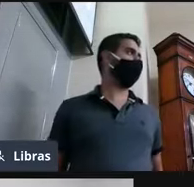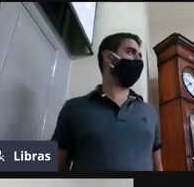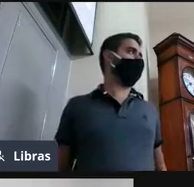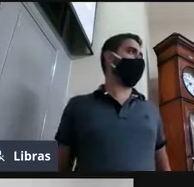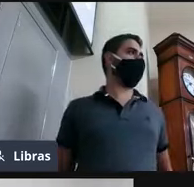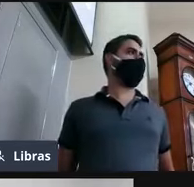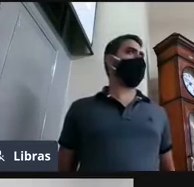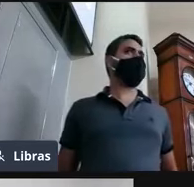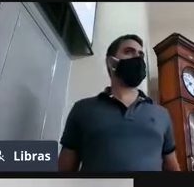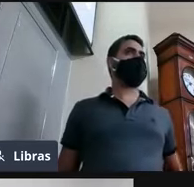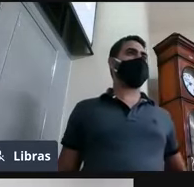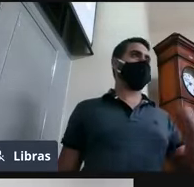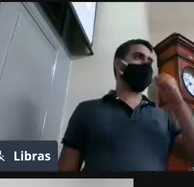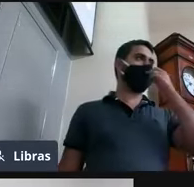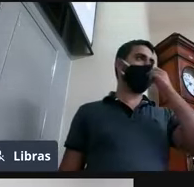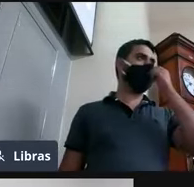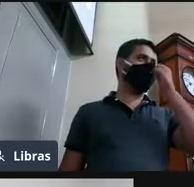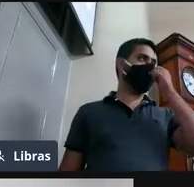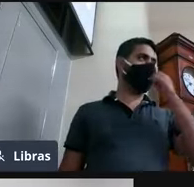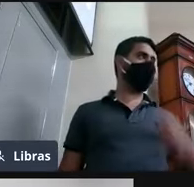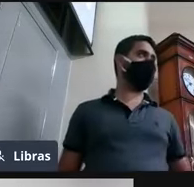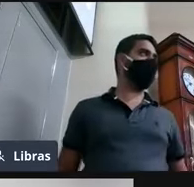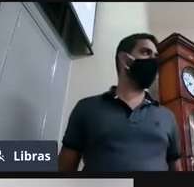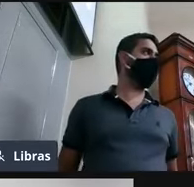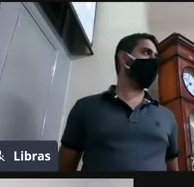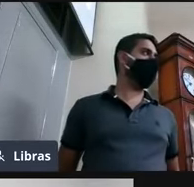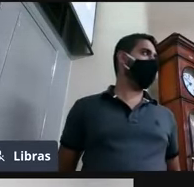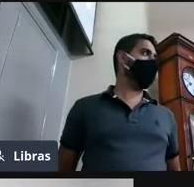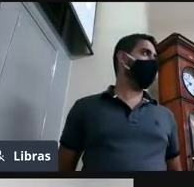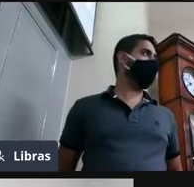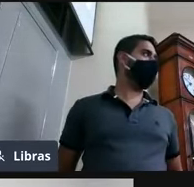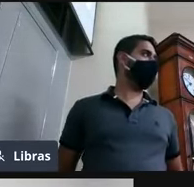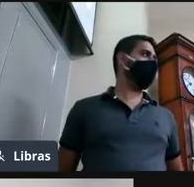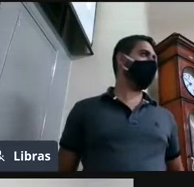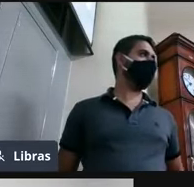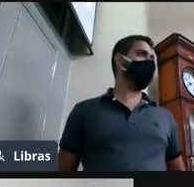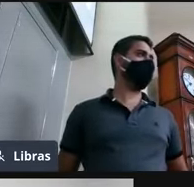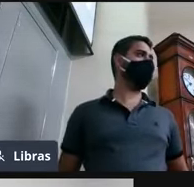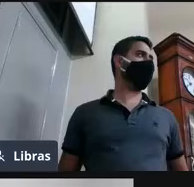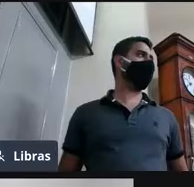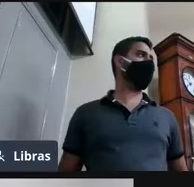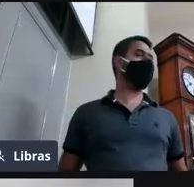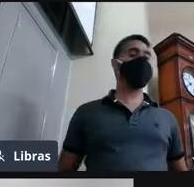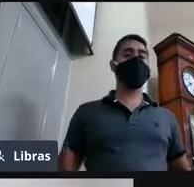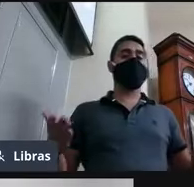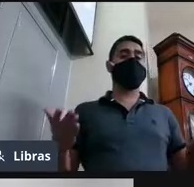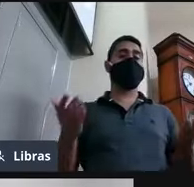Acho que não tem mais ninguém querendo se pronunciar. Então, eu quero